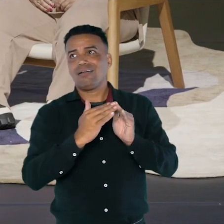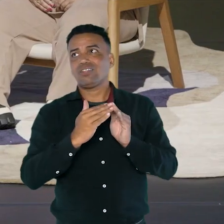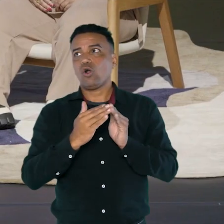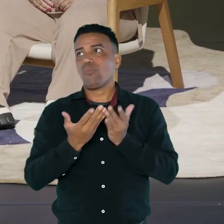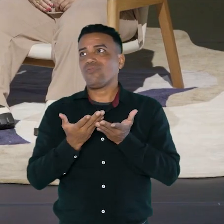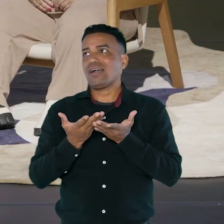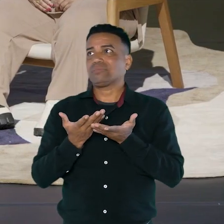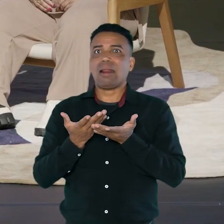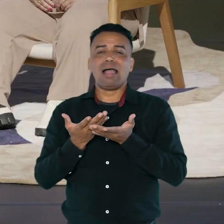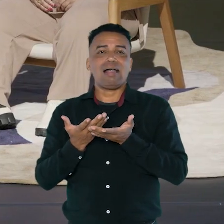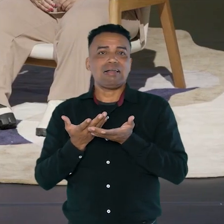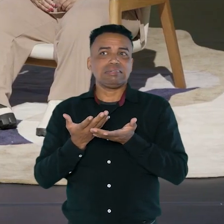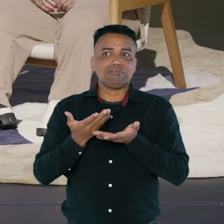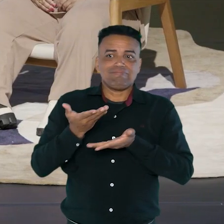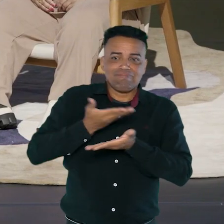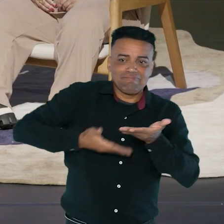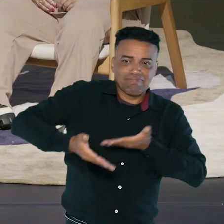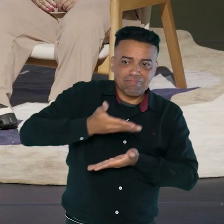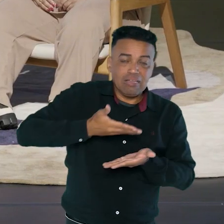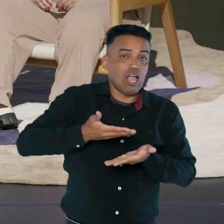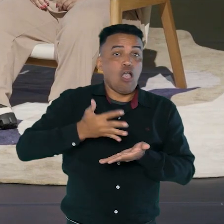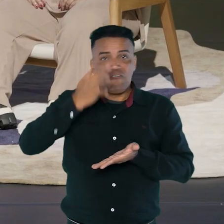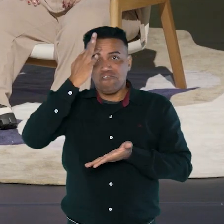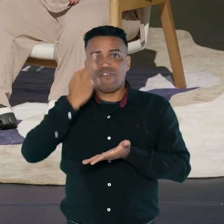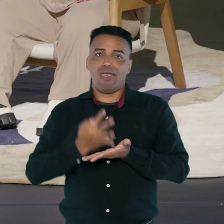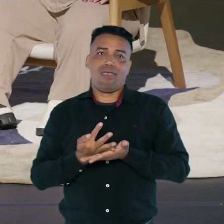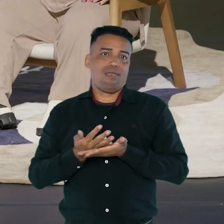a fé no diálogo, né, na troca?